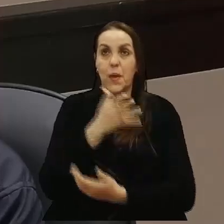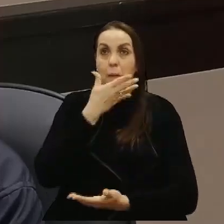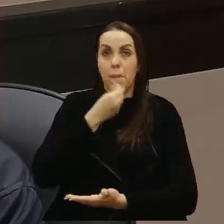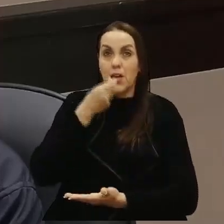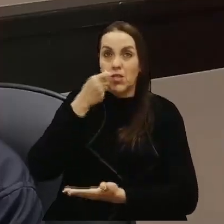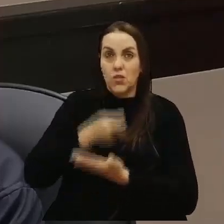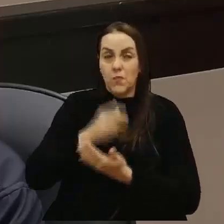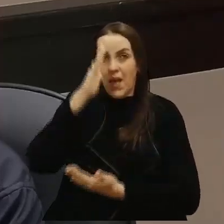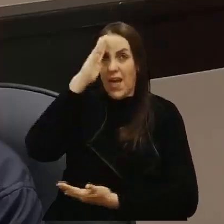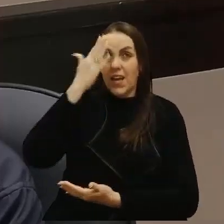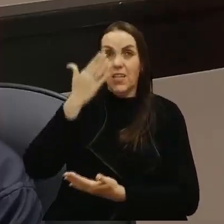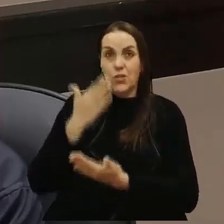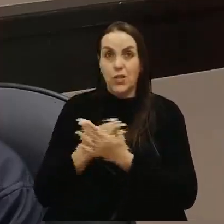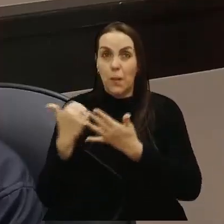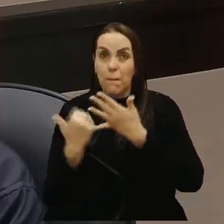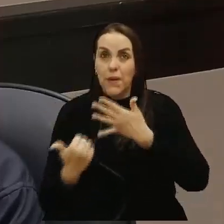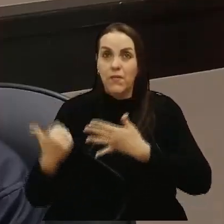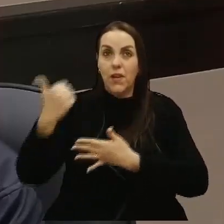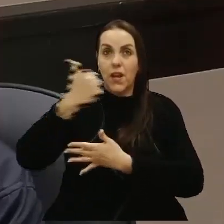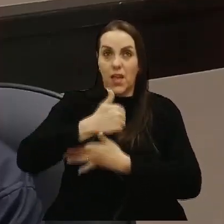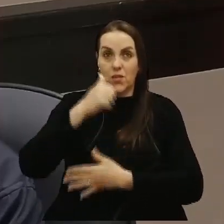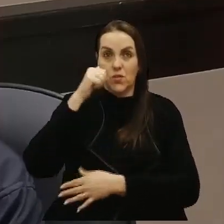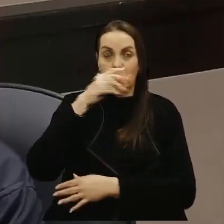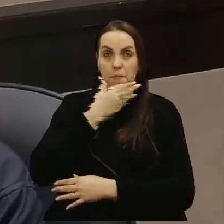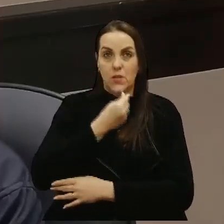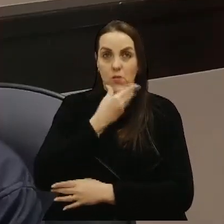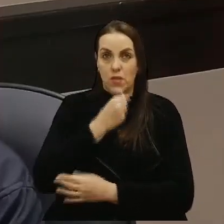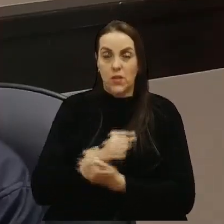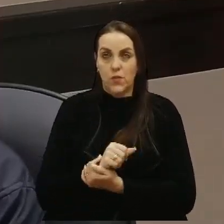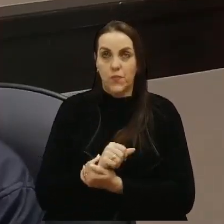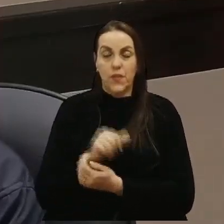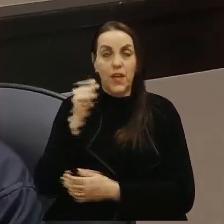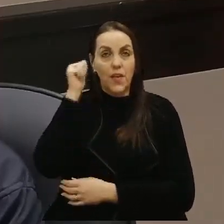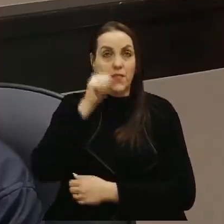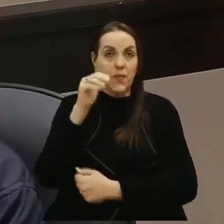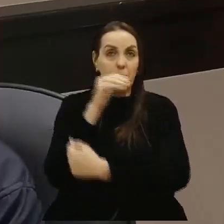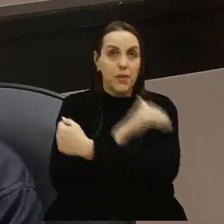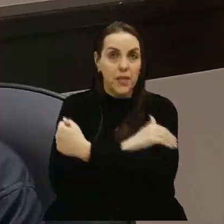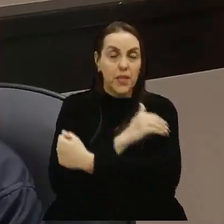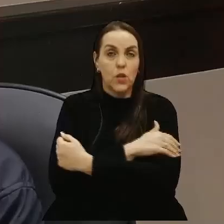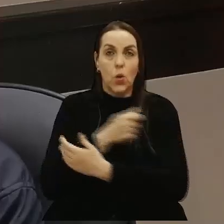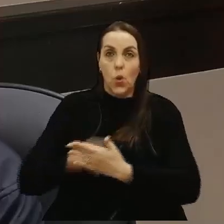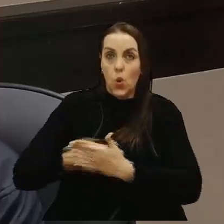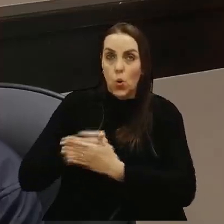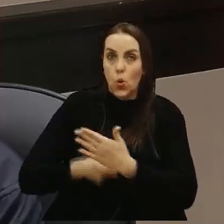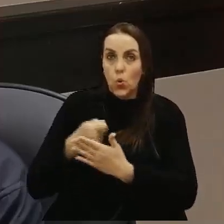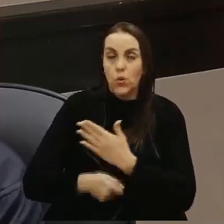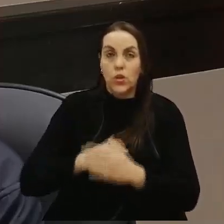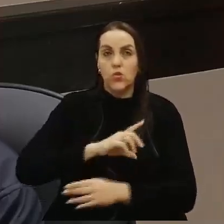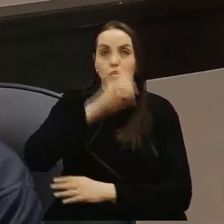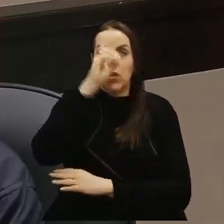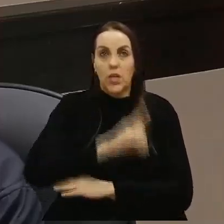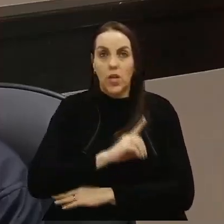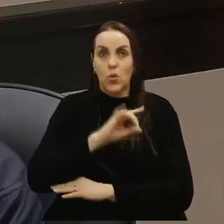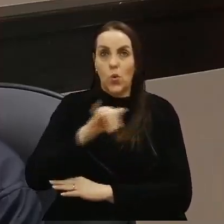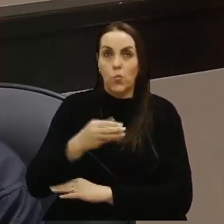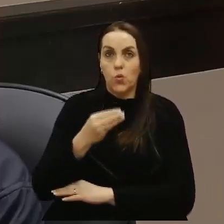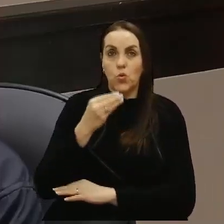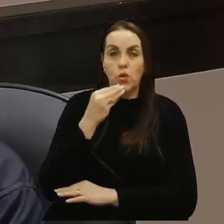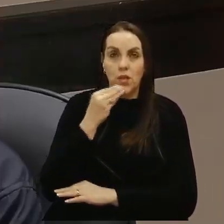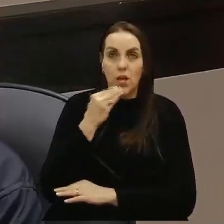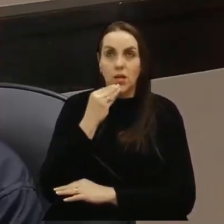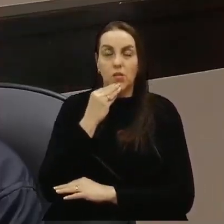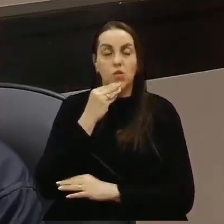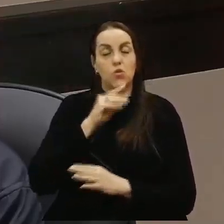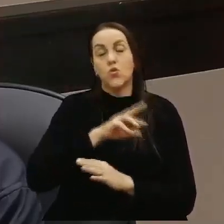busca de privilégios masculinos, enquanto o feminismo é um movimento que luta pela igualdade de direitos e oportunidades para todos os gêneros. Isso é o que o Google diz, apesar